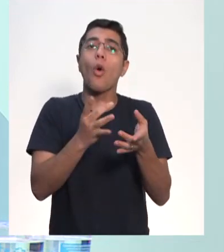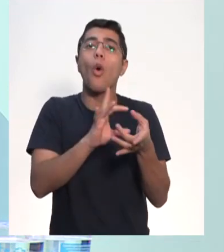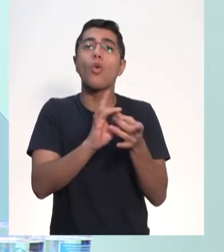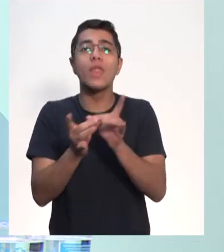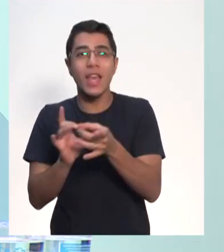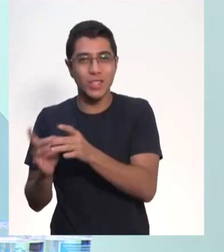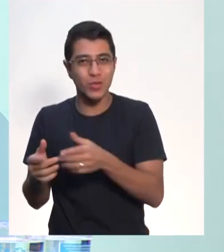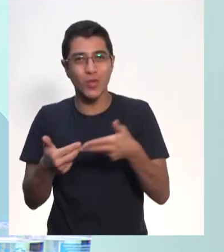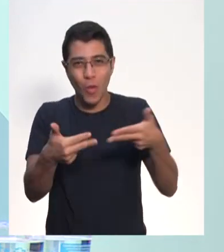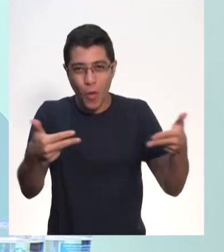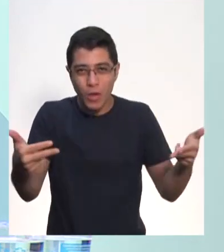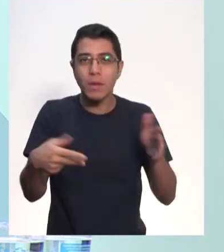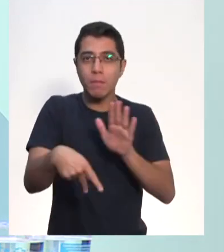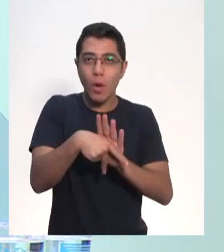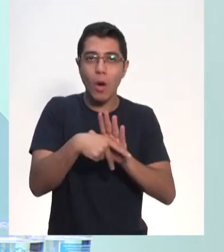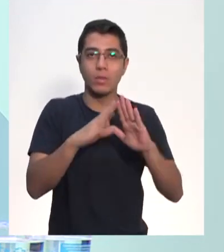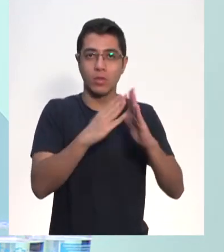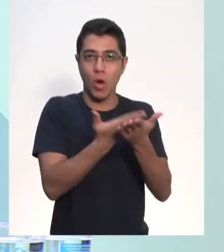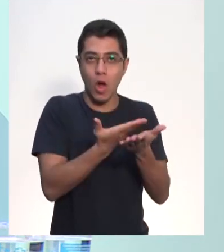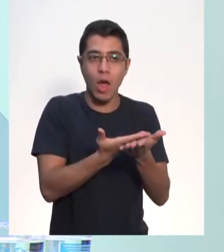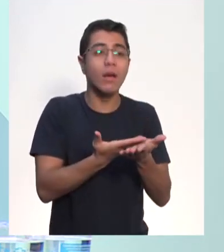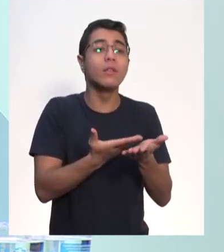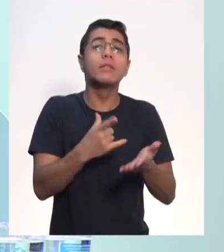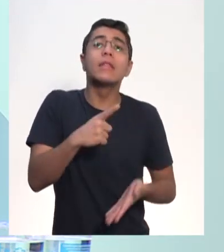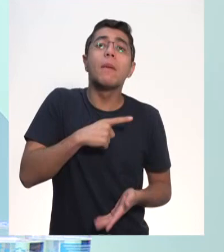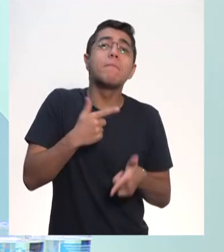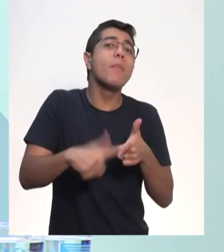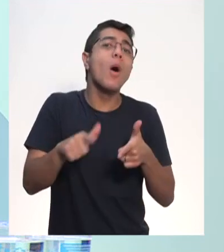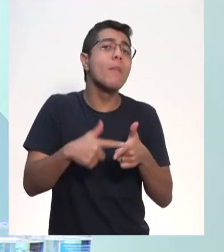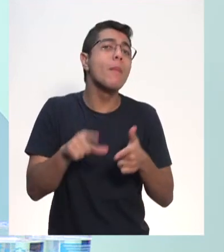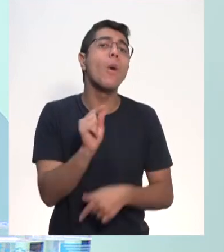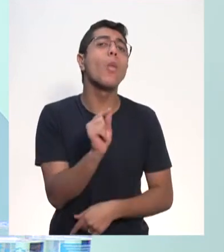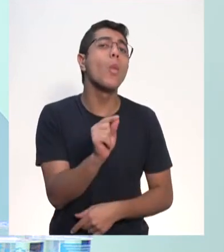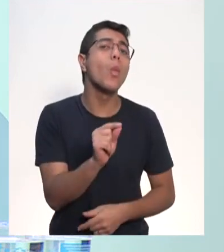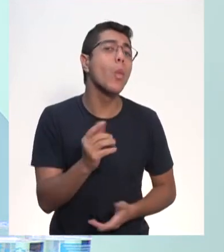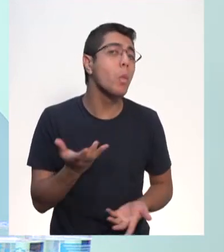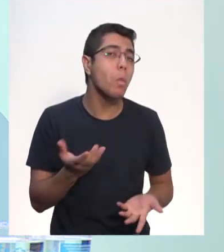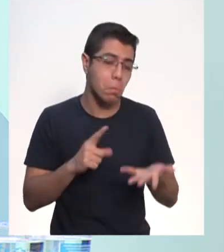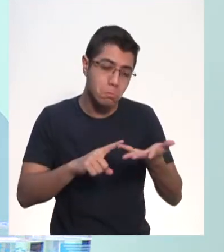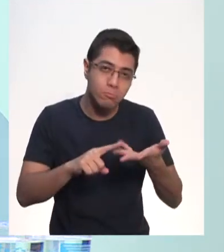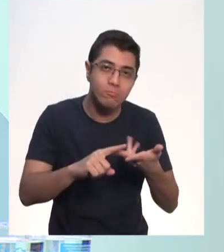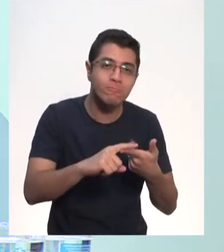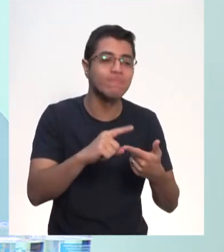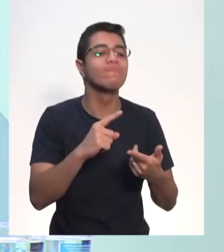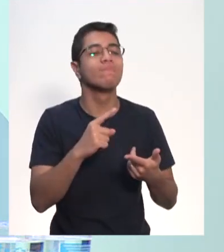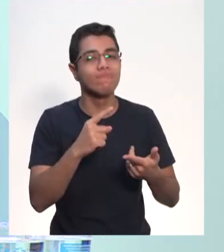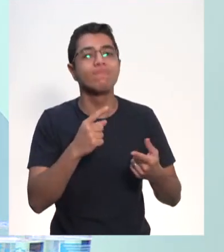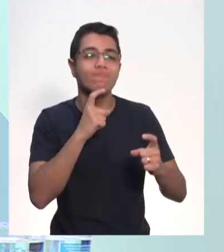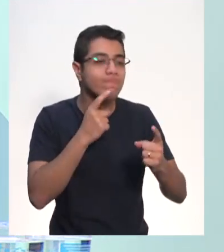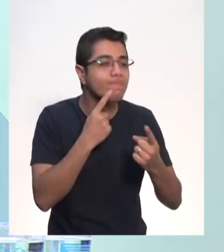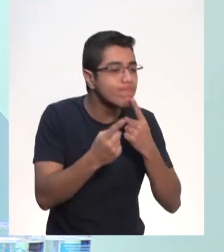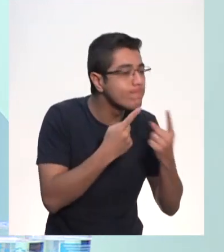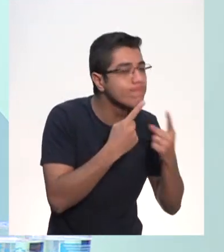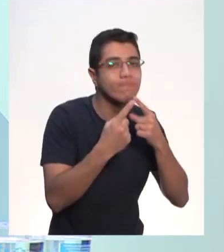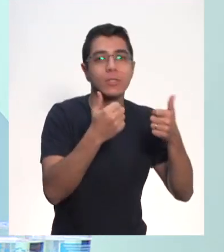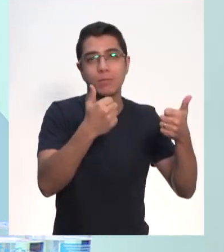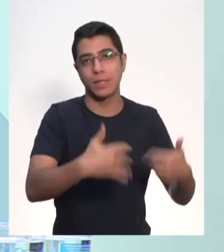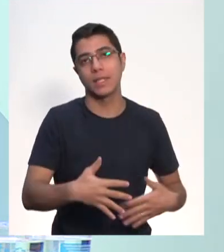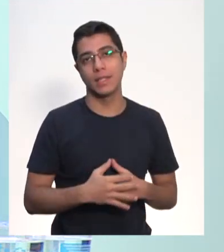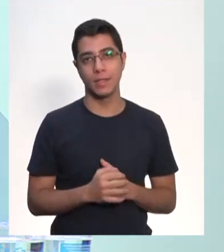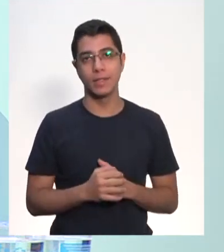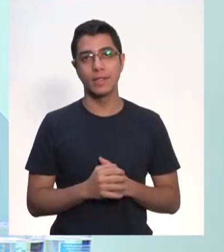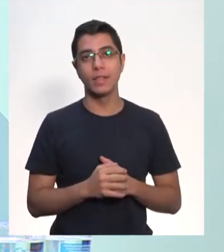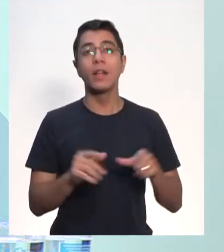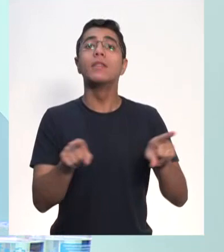ser destacadas. As dificuldades específicas que a escola encontra também. O diálogo conosco, com a diretoria de